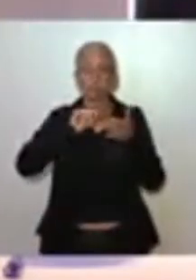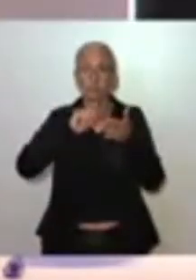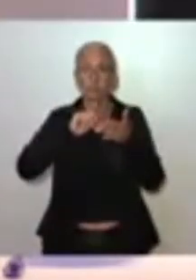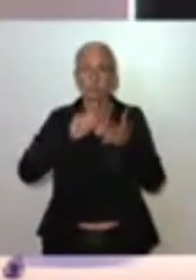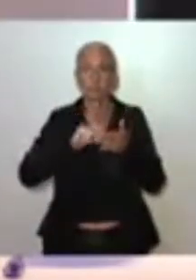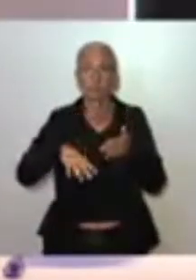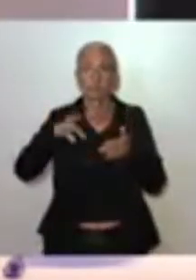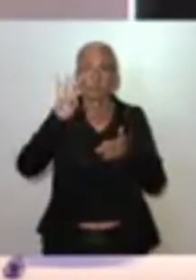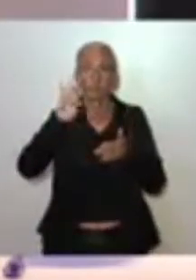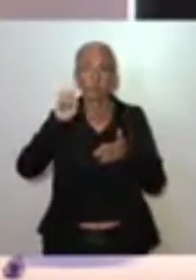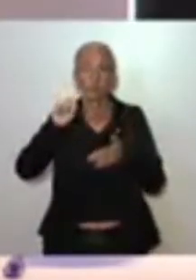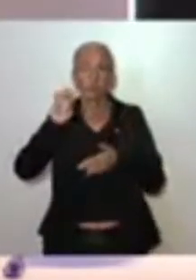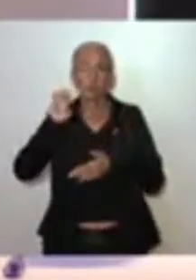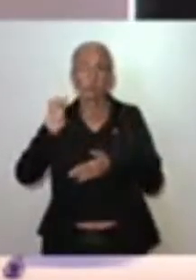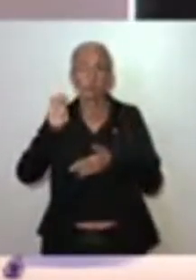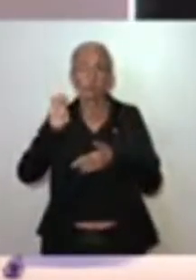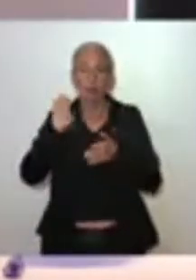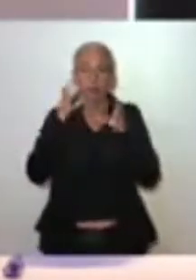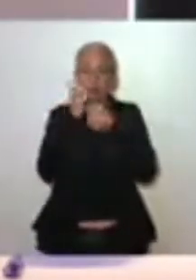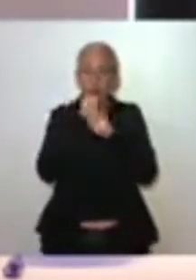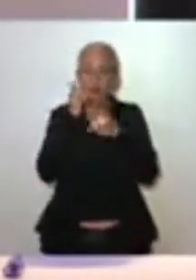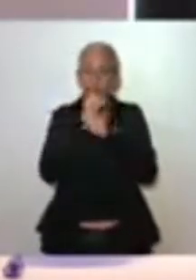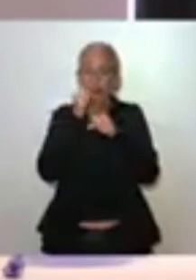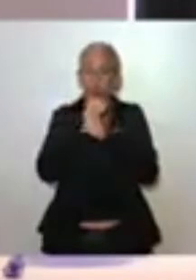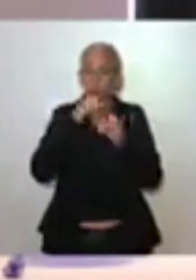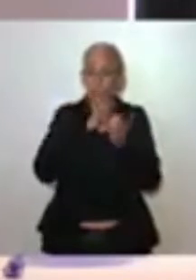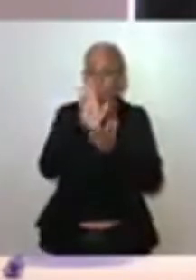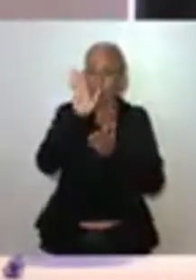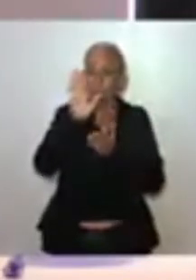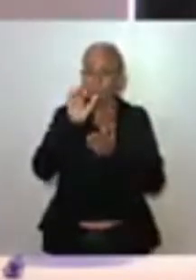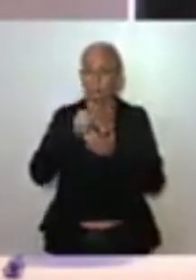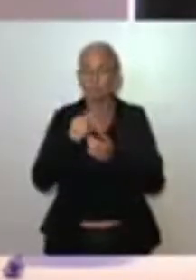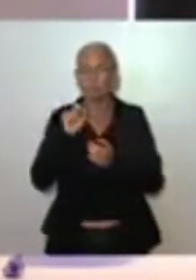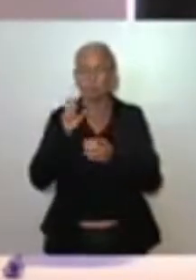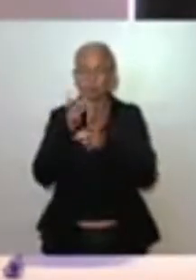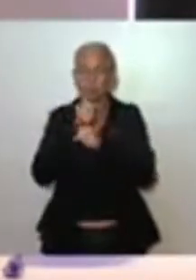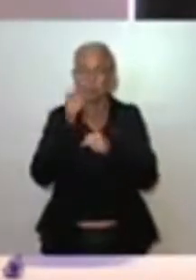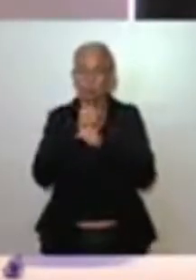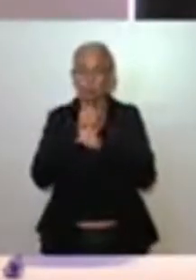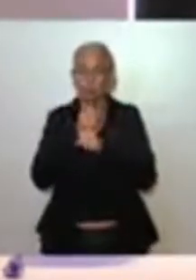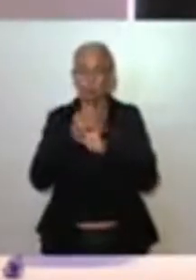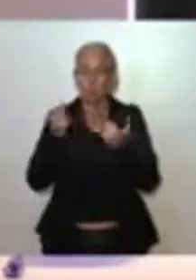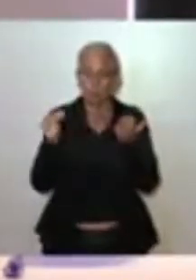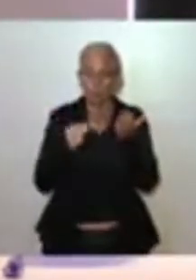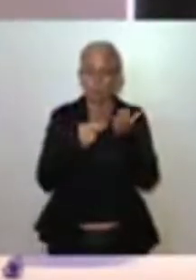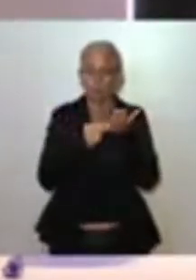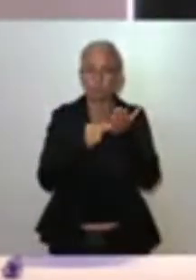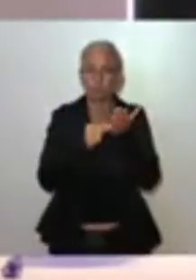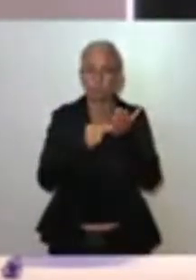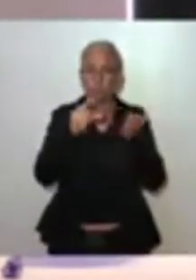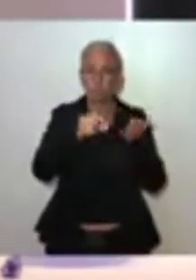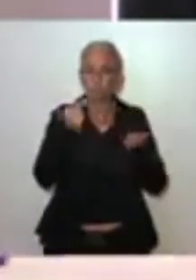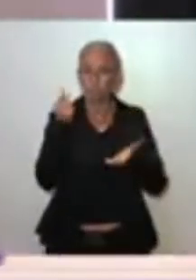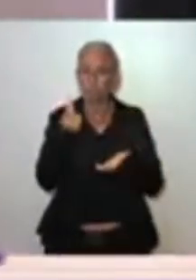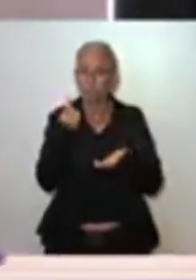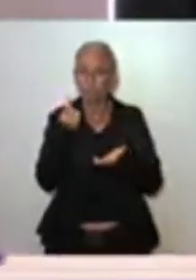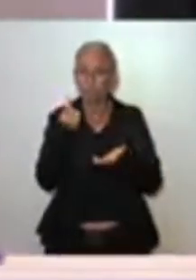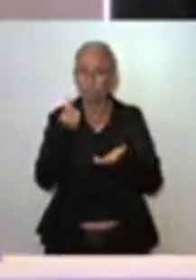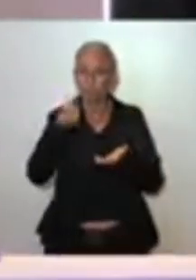para o TSE protesto ia fazer a soma como é que ela é repetida pega-se o pen drive que a urna não entra